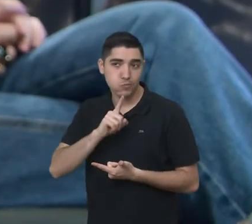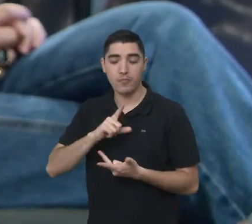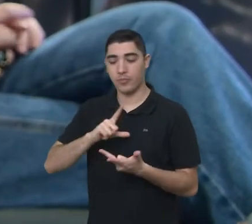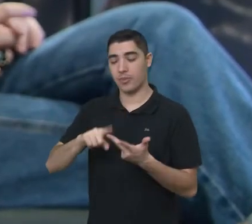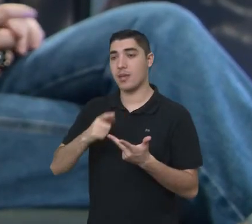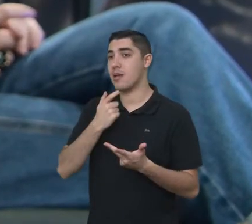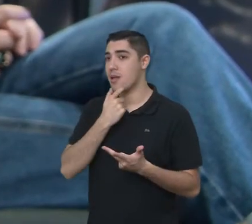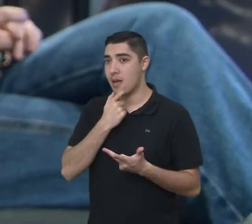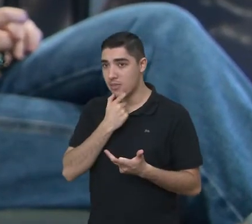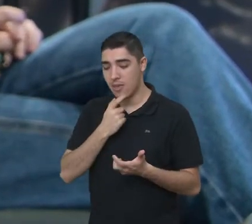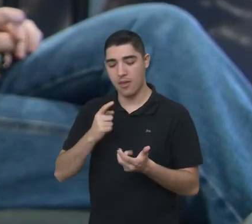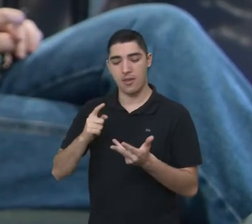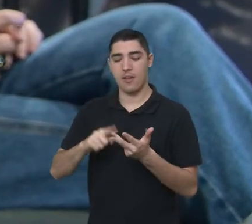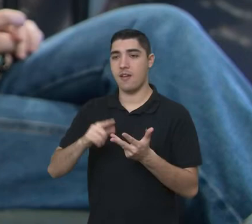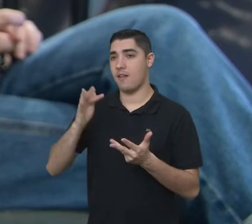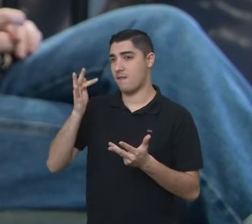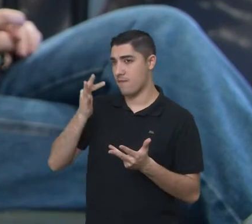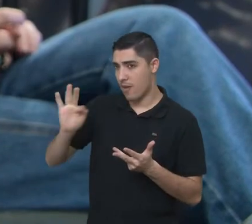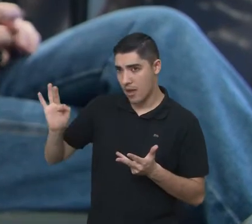a Inglaterra, a França.